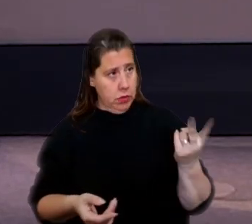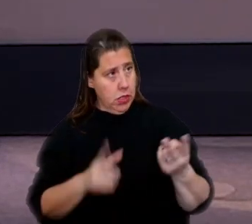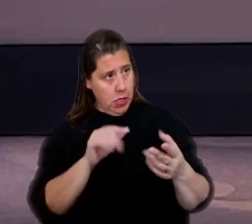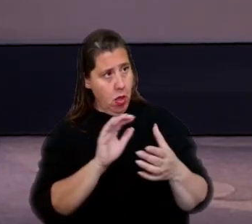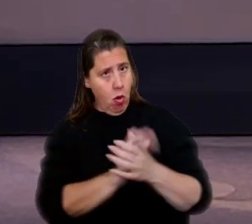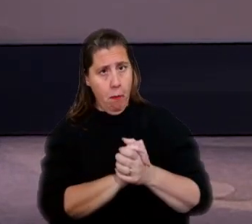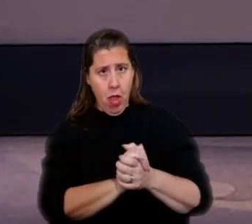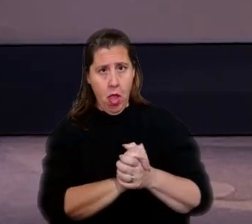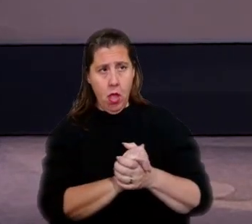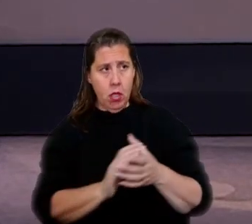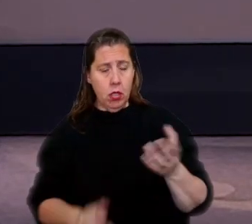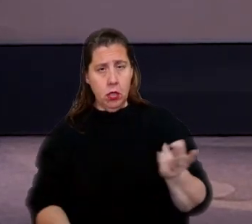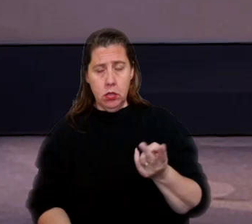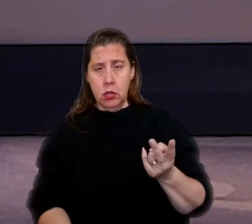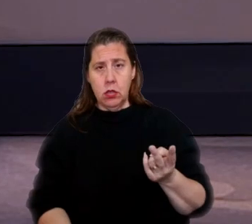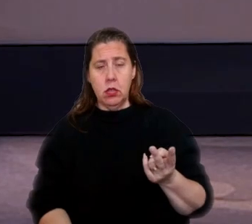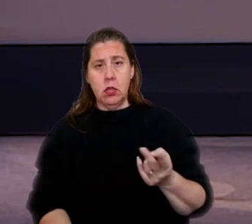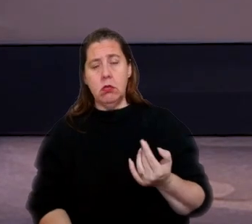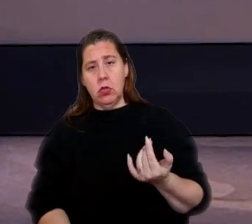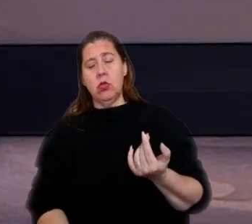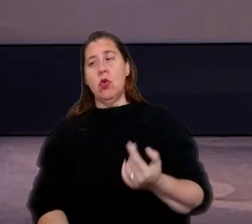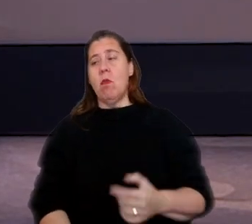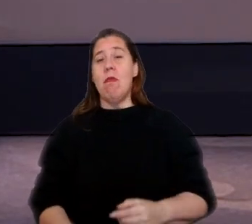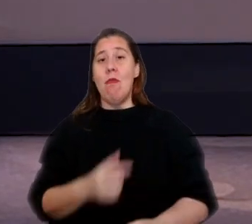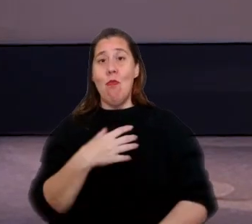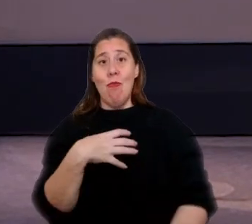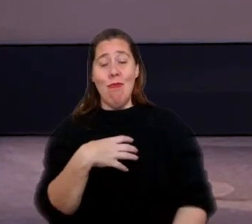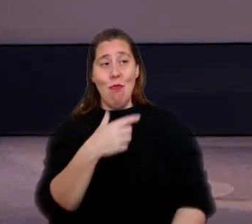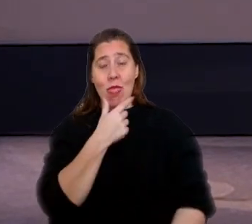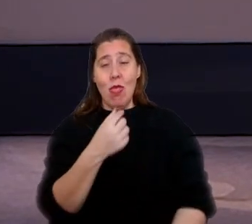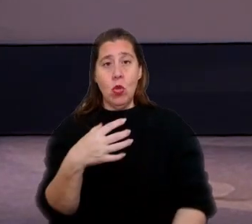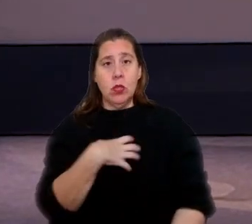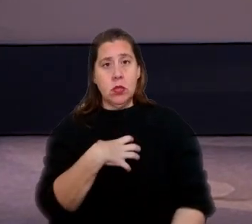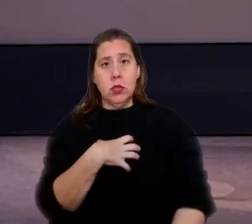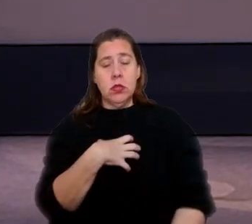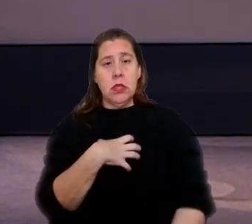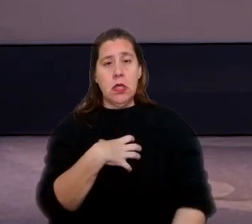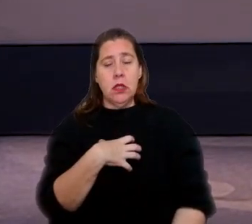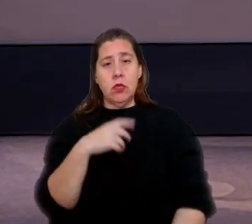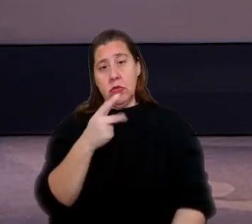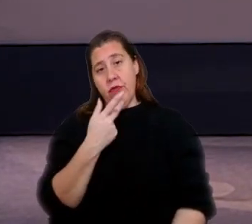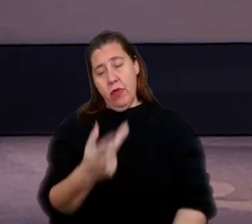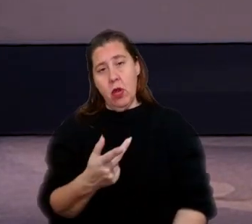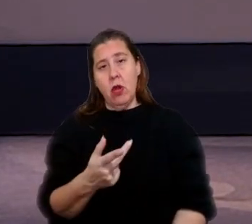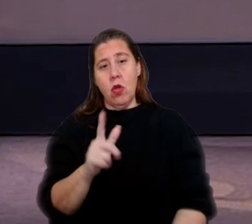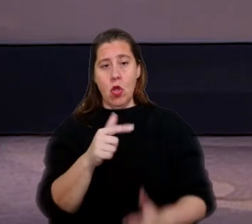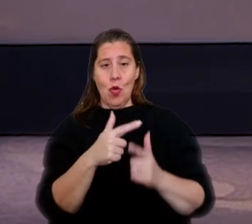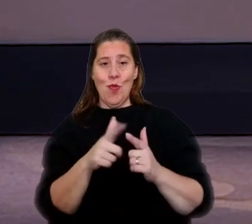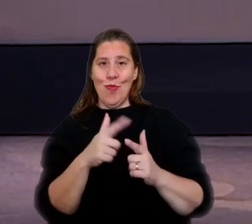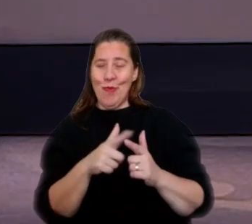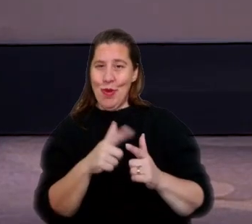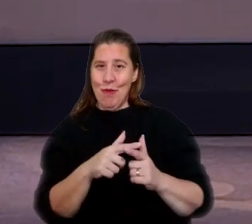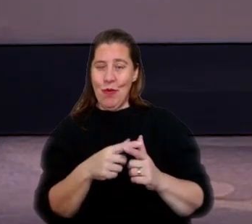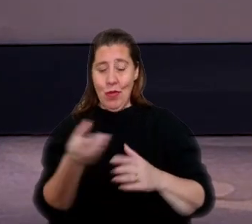mulheres. Vocês são companheiros, são casados, né? A reação do garoto é que confirma aquilo que você falou,